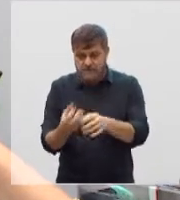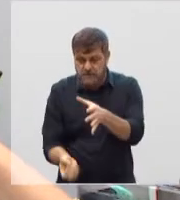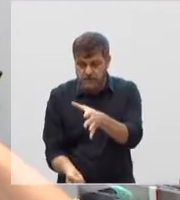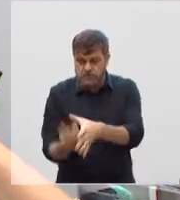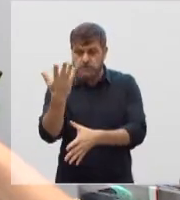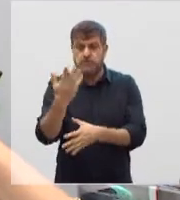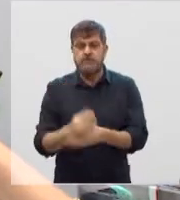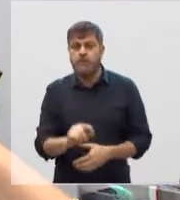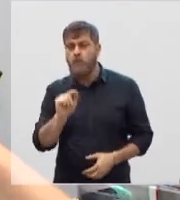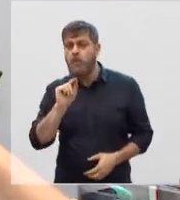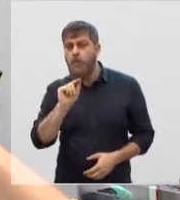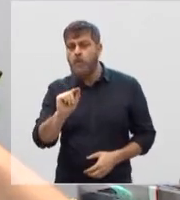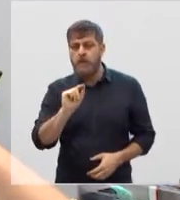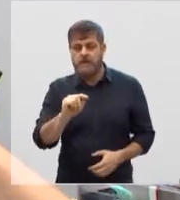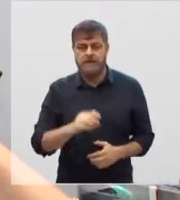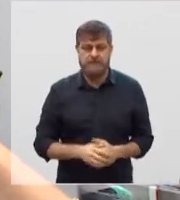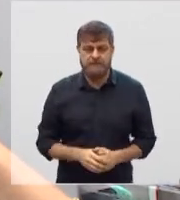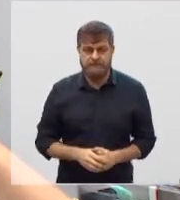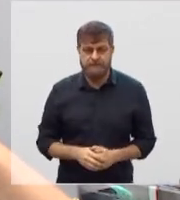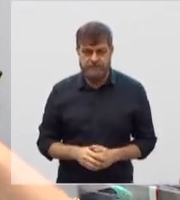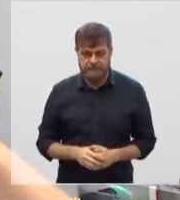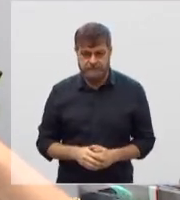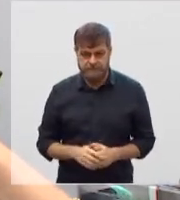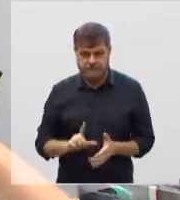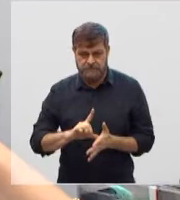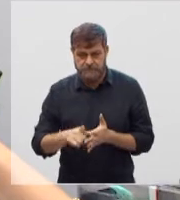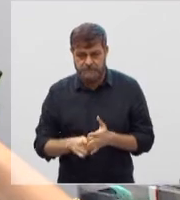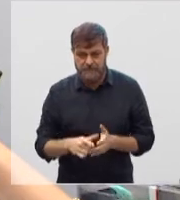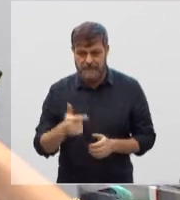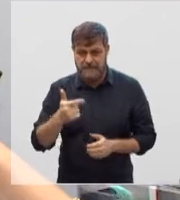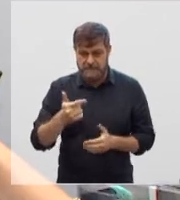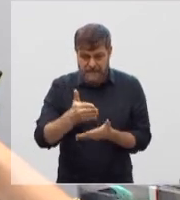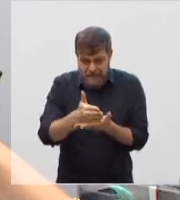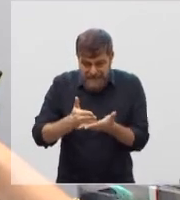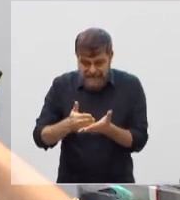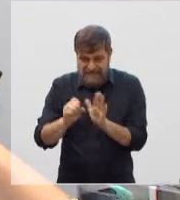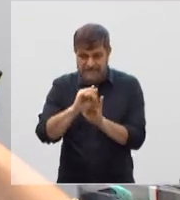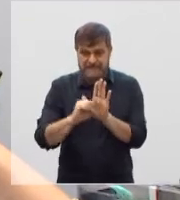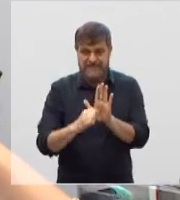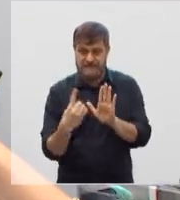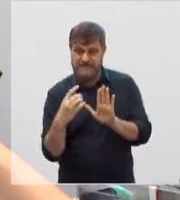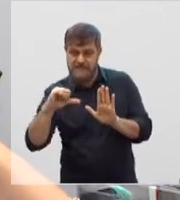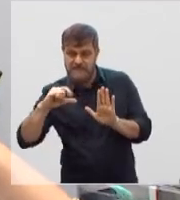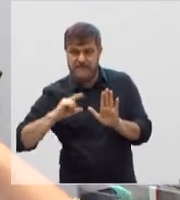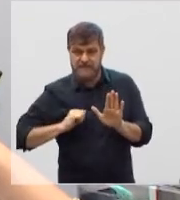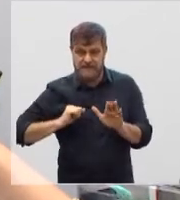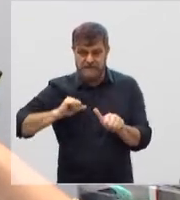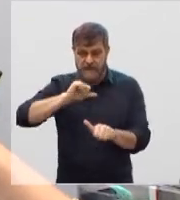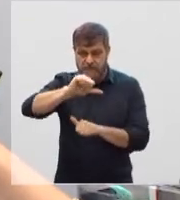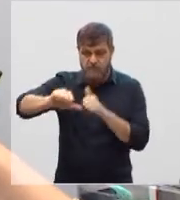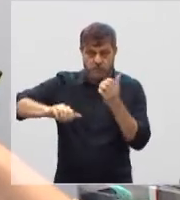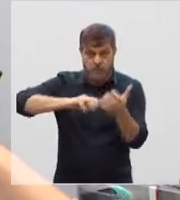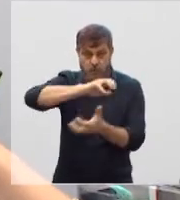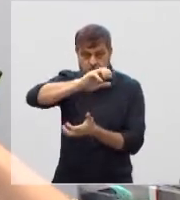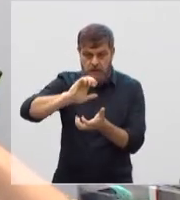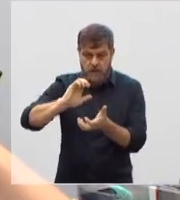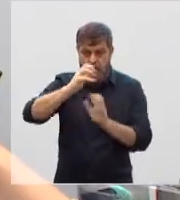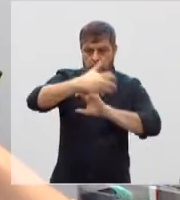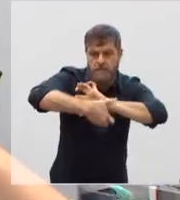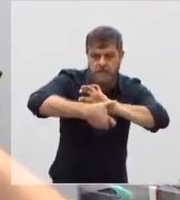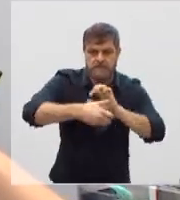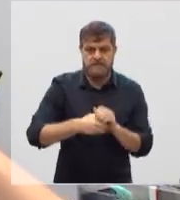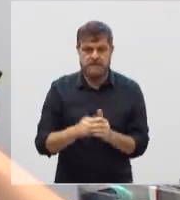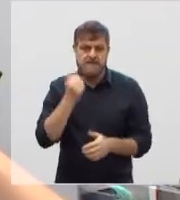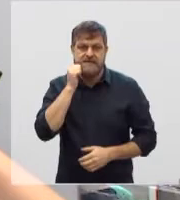se manifestaram basicamente porque no segundo metade do século XIX? Porque é quando ocorreram as grandes revoluções